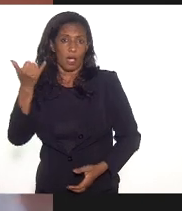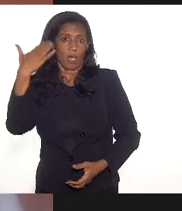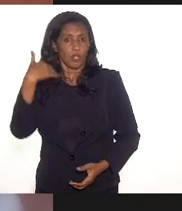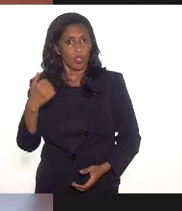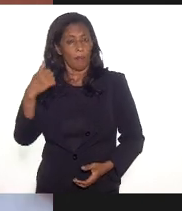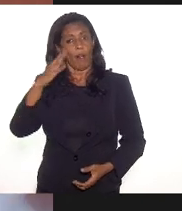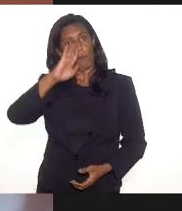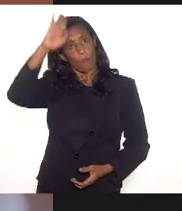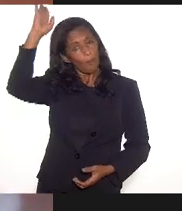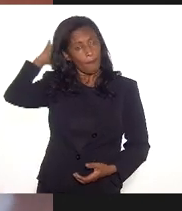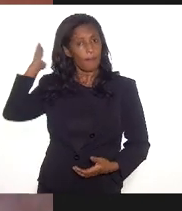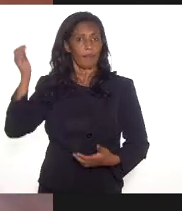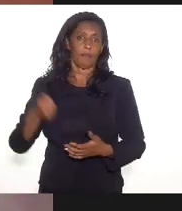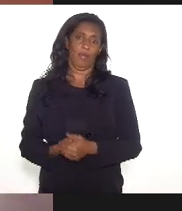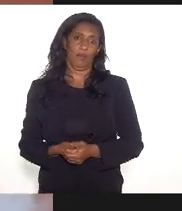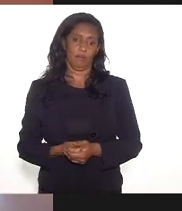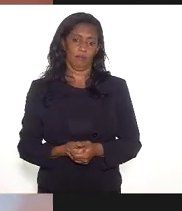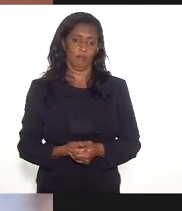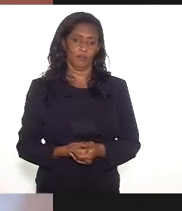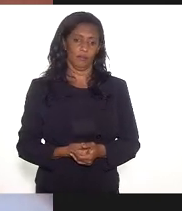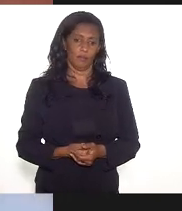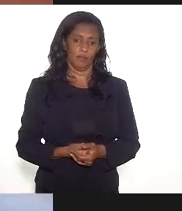de pagar taxa